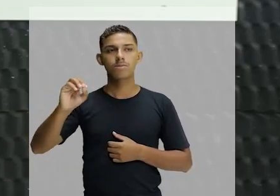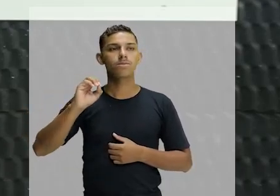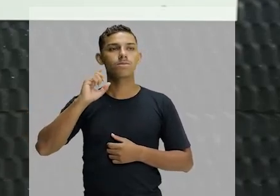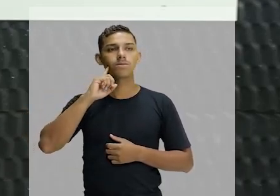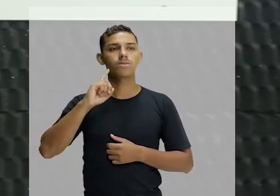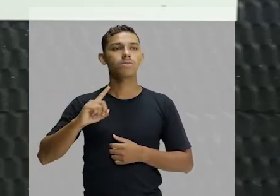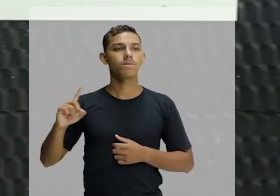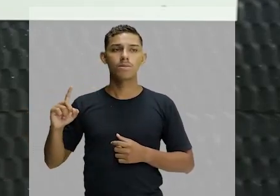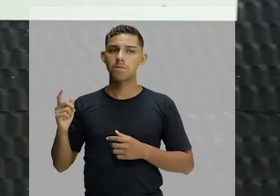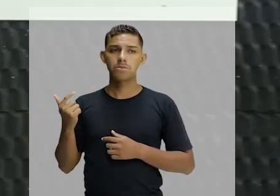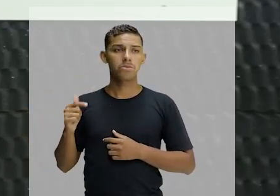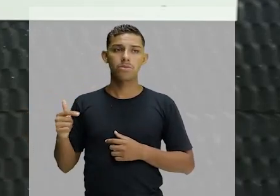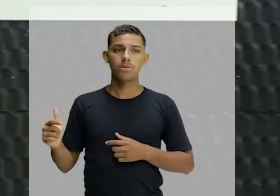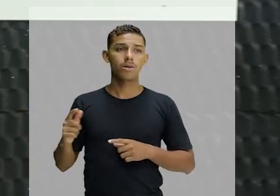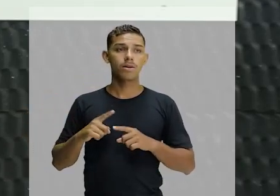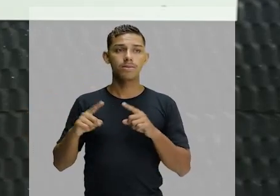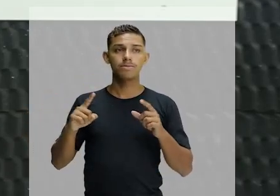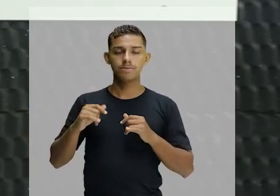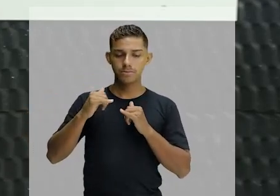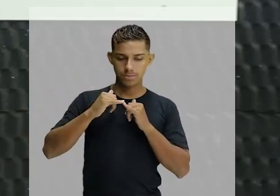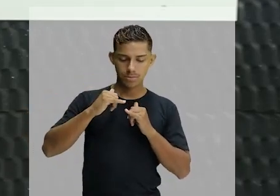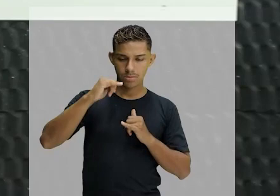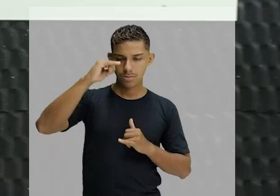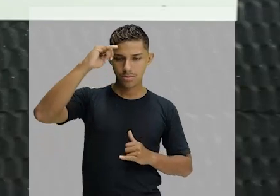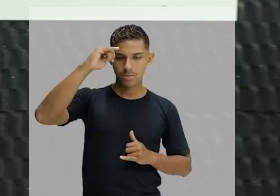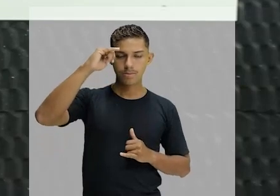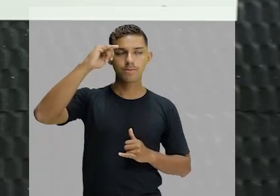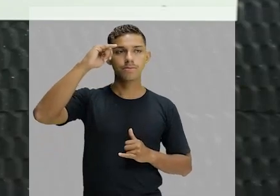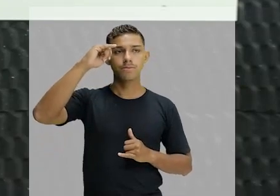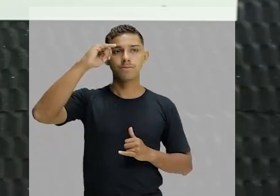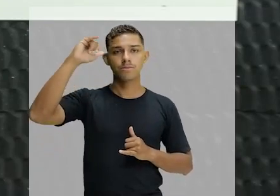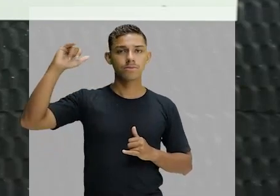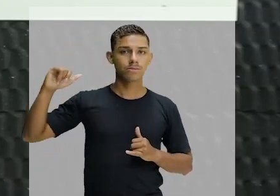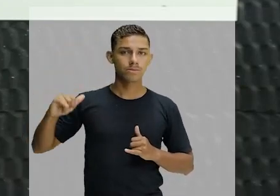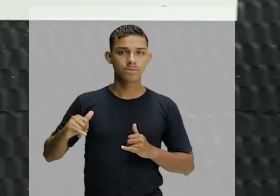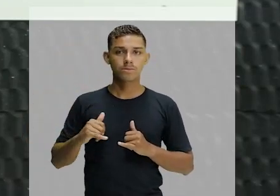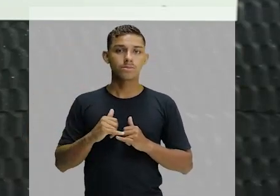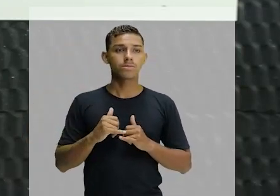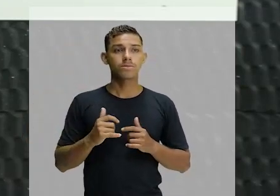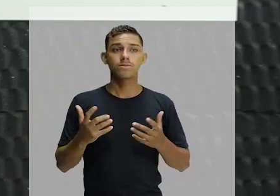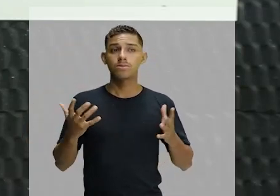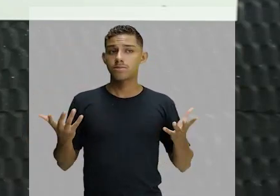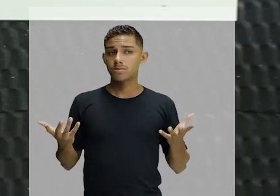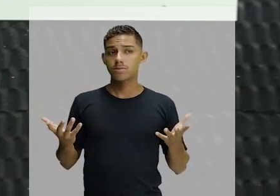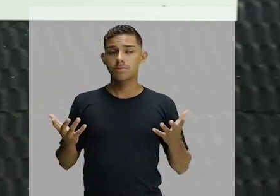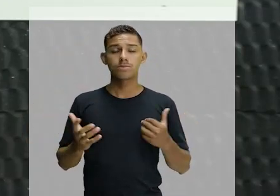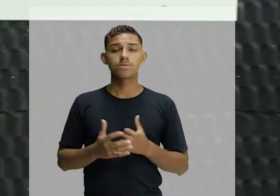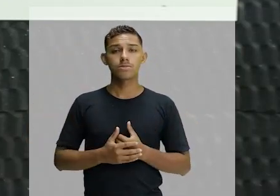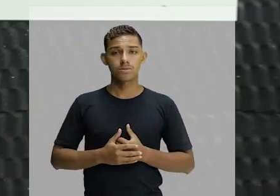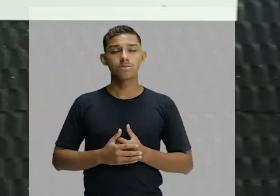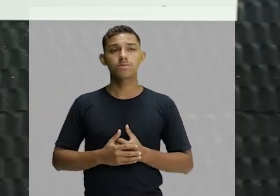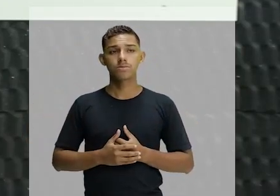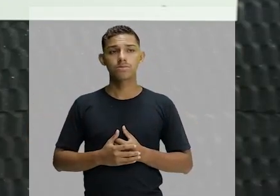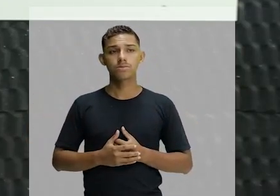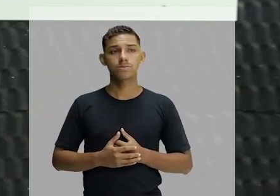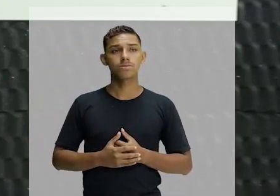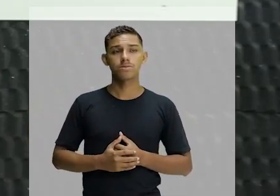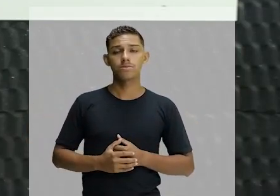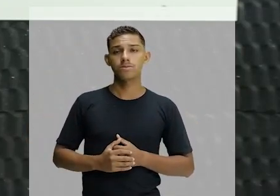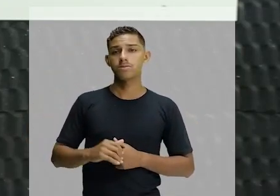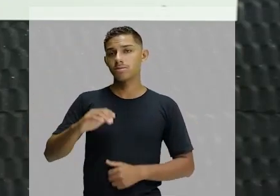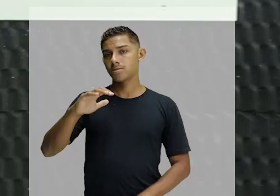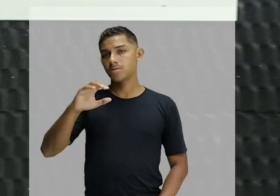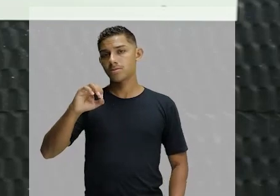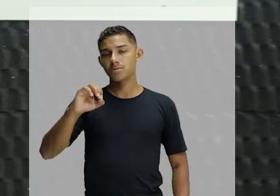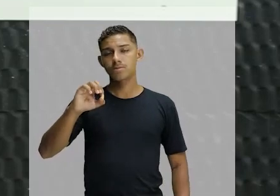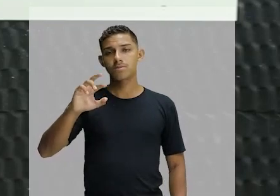tenho, mas você tem os dois extremos aqui desse diâmetro. Nesse caso, esse centro aqui, as coordenadas dele vai